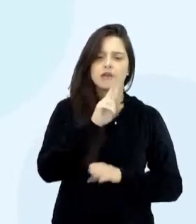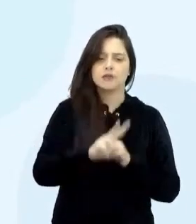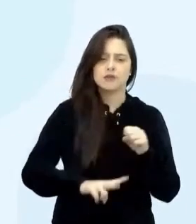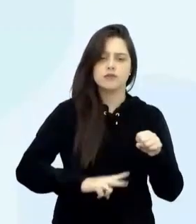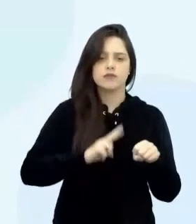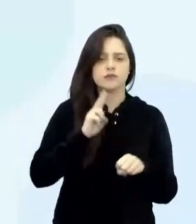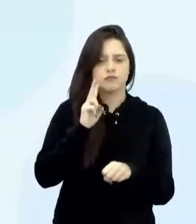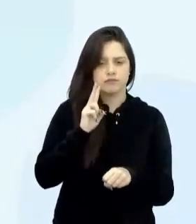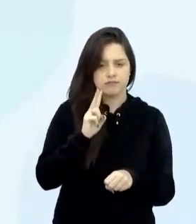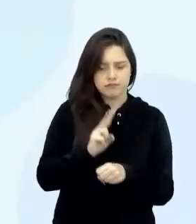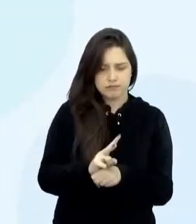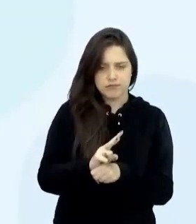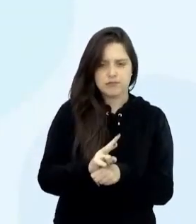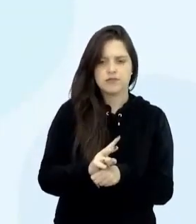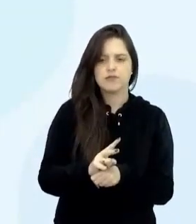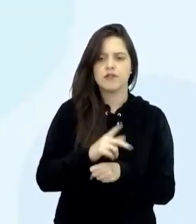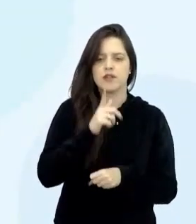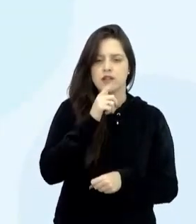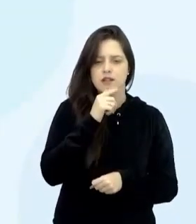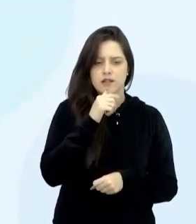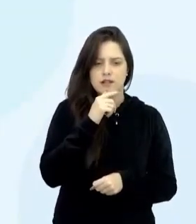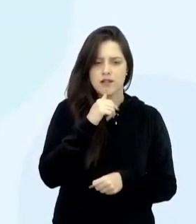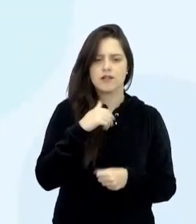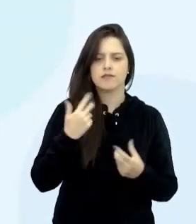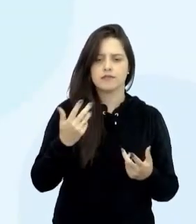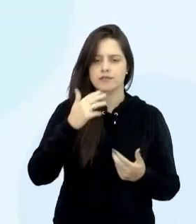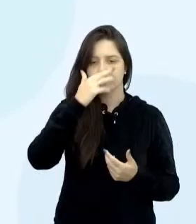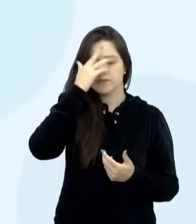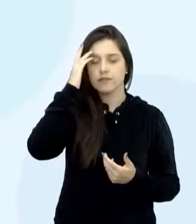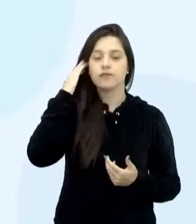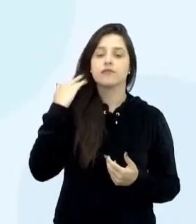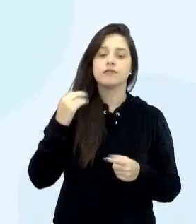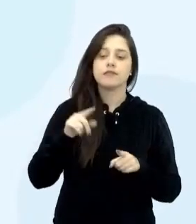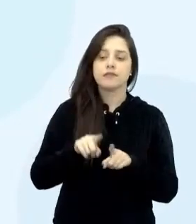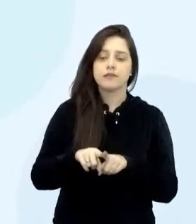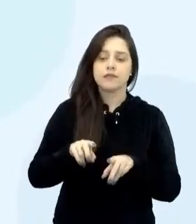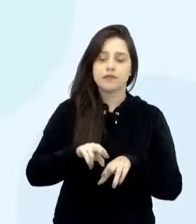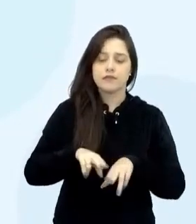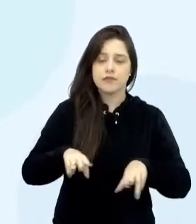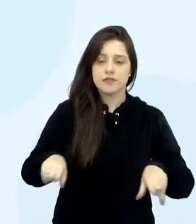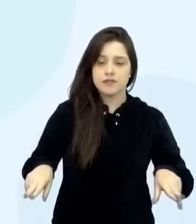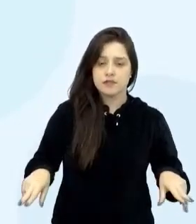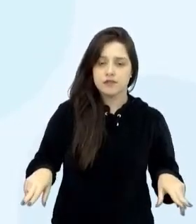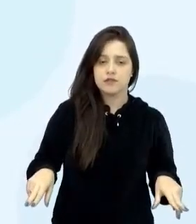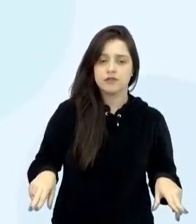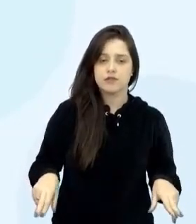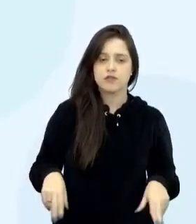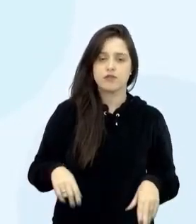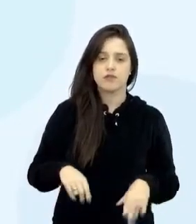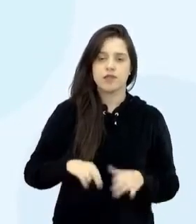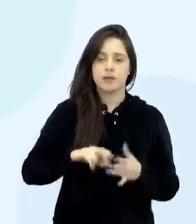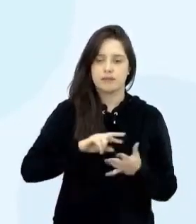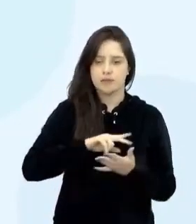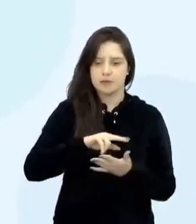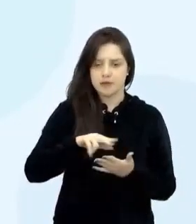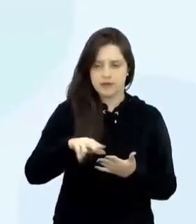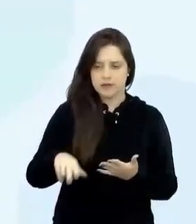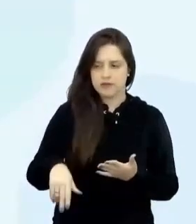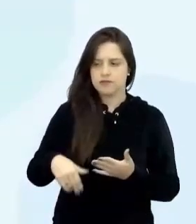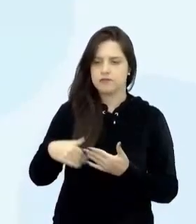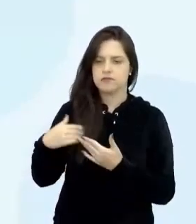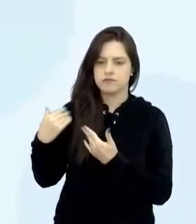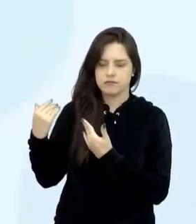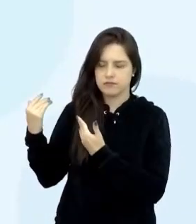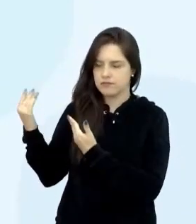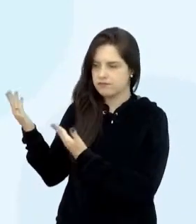a água insípida, a água inodora, a água incolor, Nós temos várias propriedades importantes aí para serem